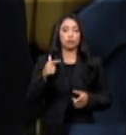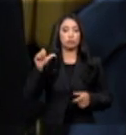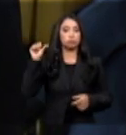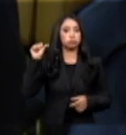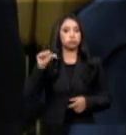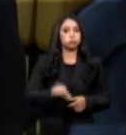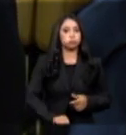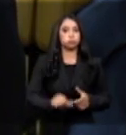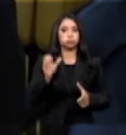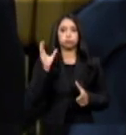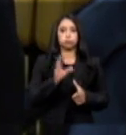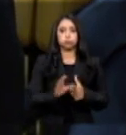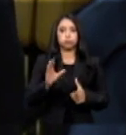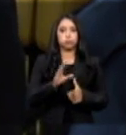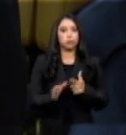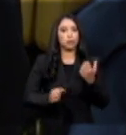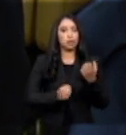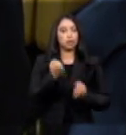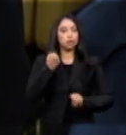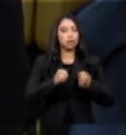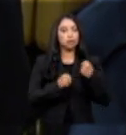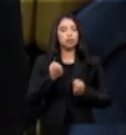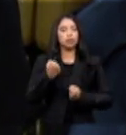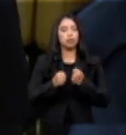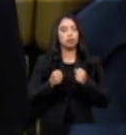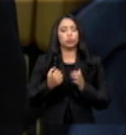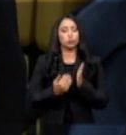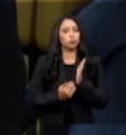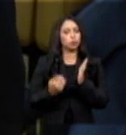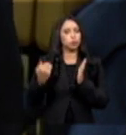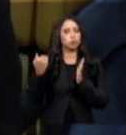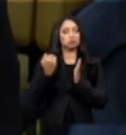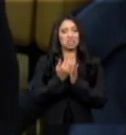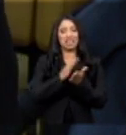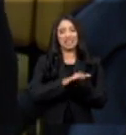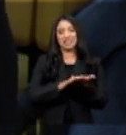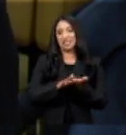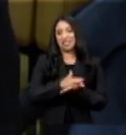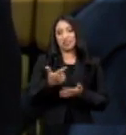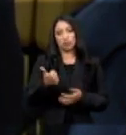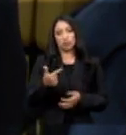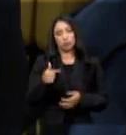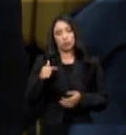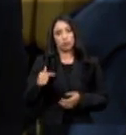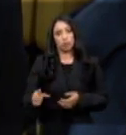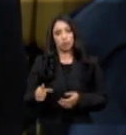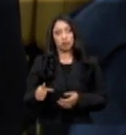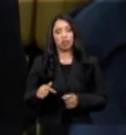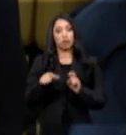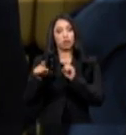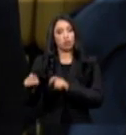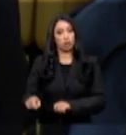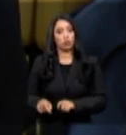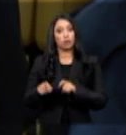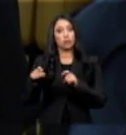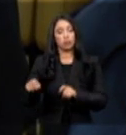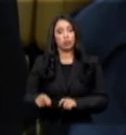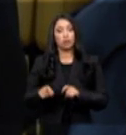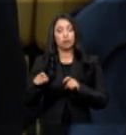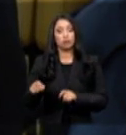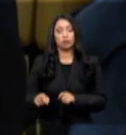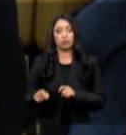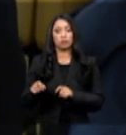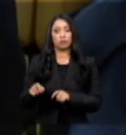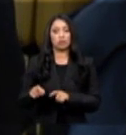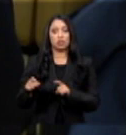setores industrial e de serviços apresentaram crescimento nulo em 2017, o setor agropecuário e de